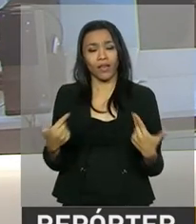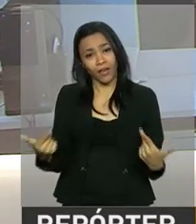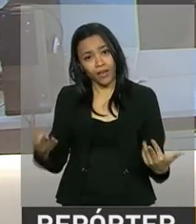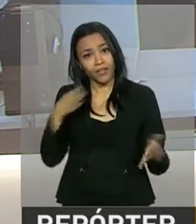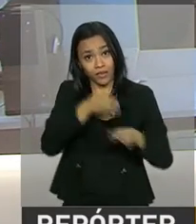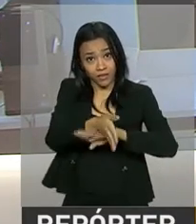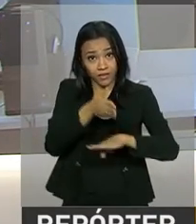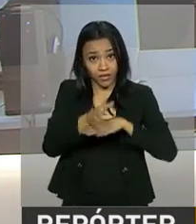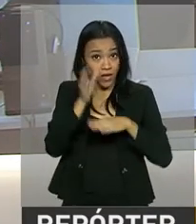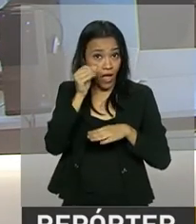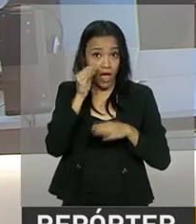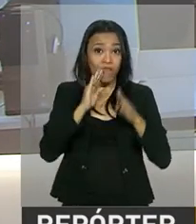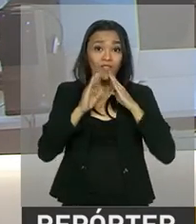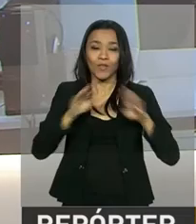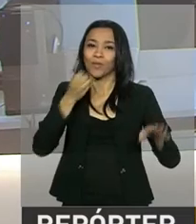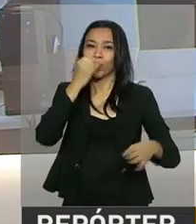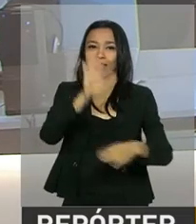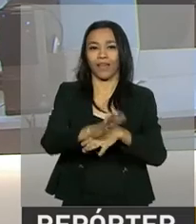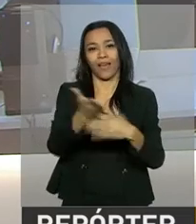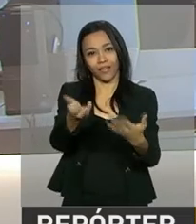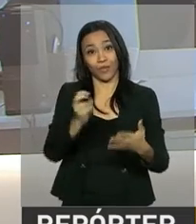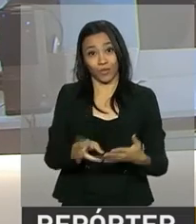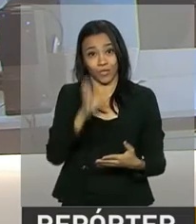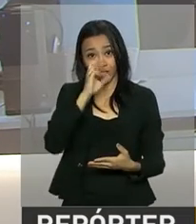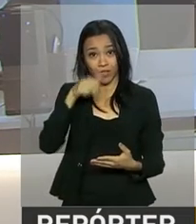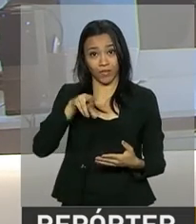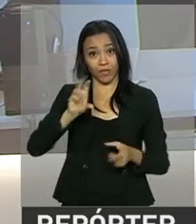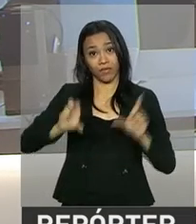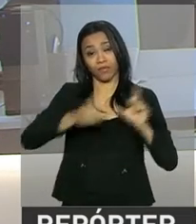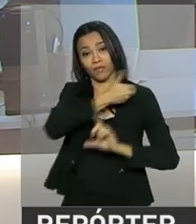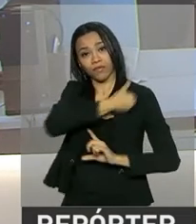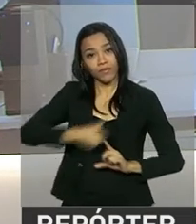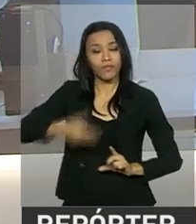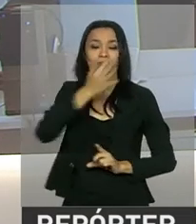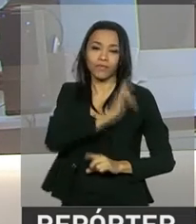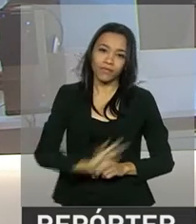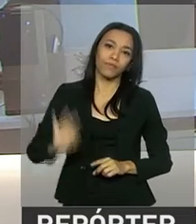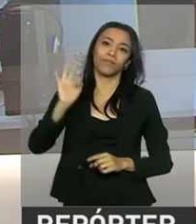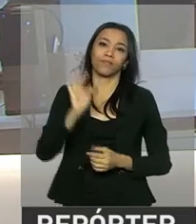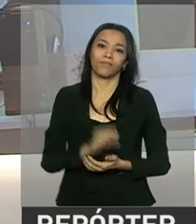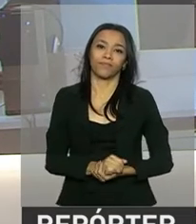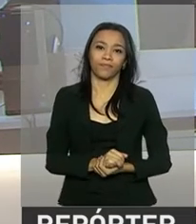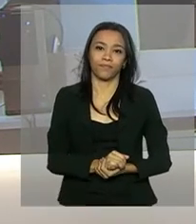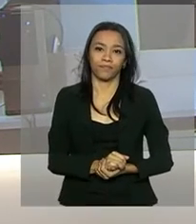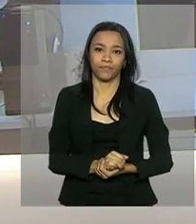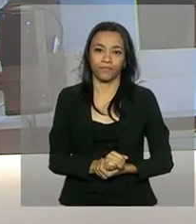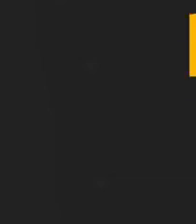nossas redes sociais boa tarde pra você continue com a gente e nbr a tv do governo federal